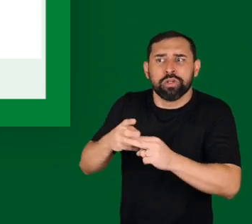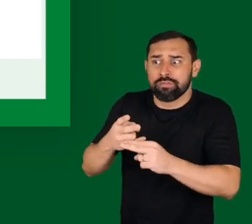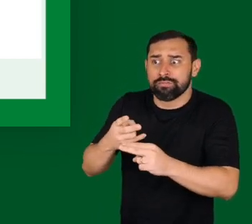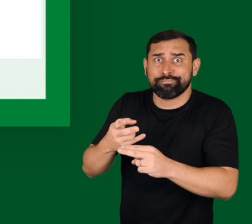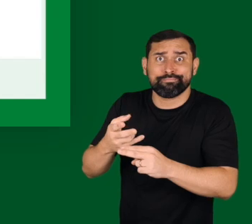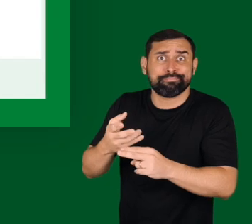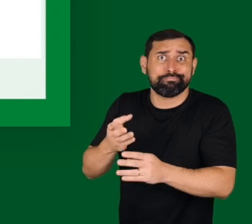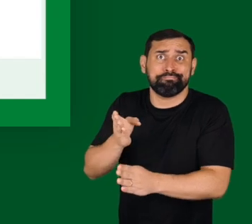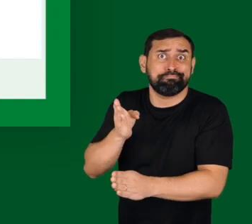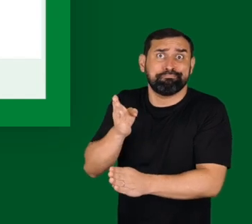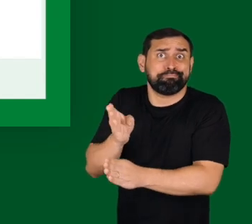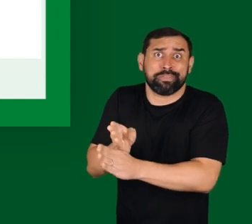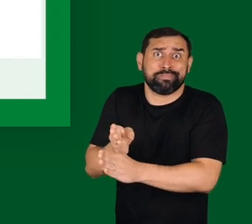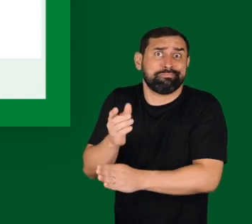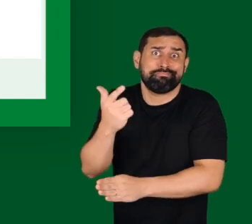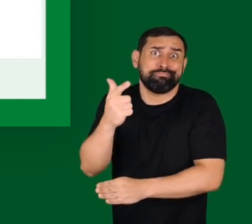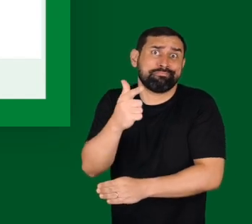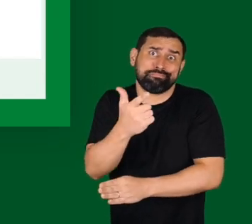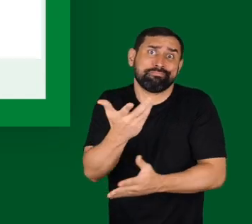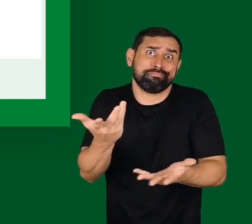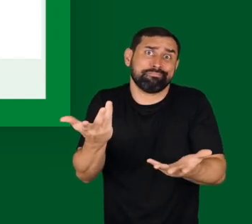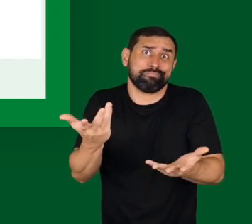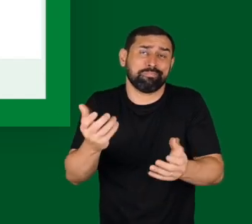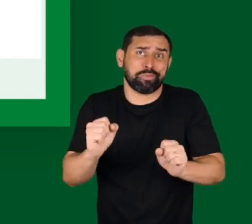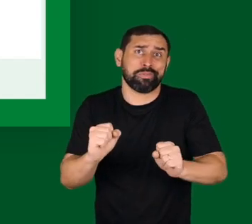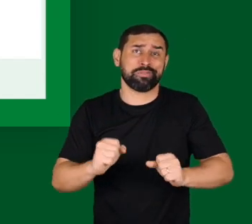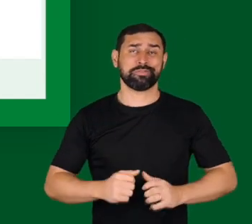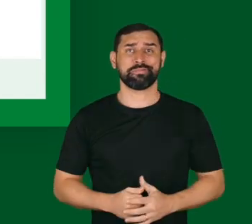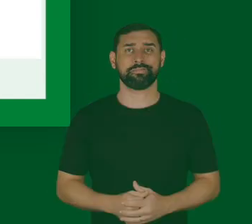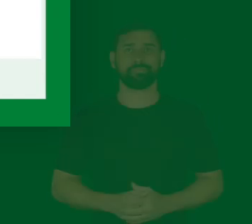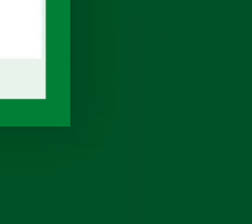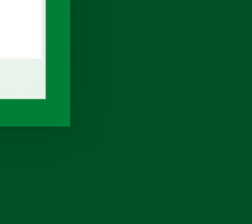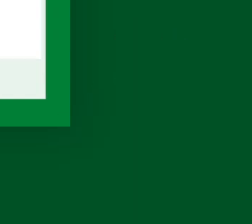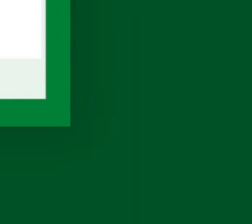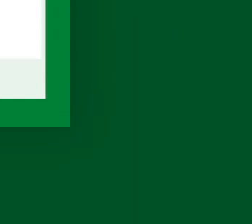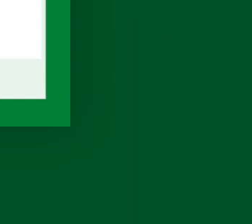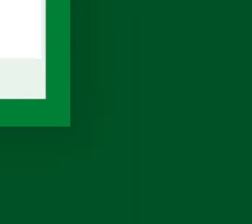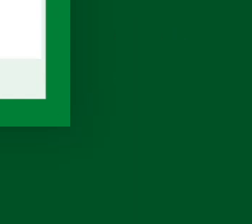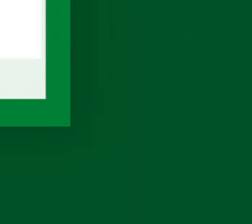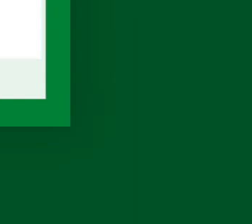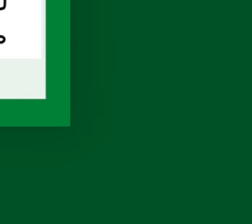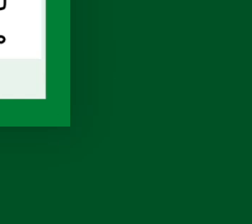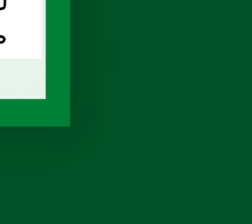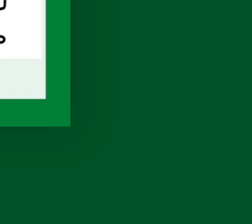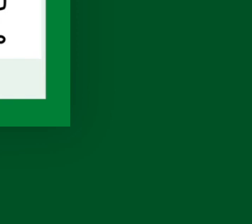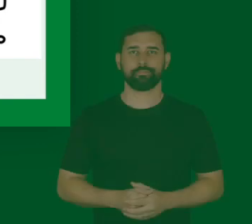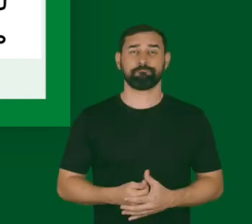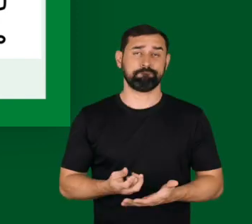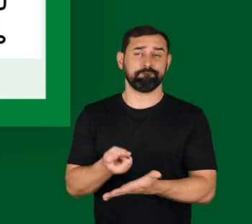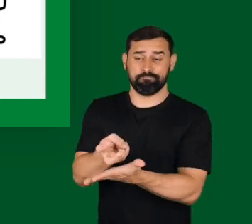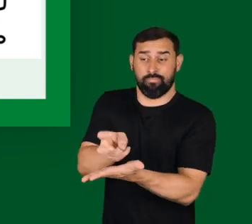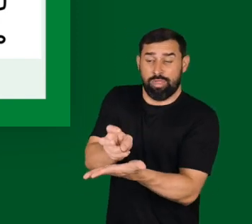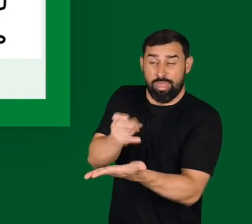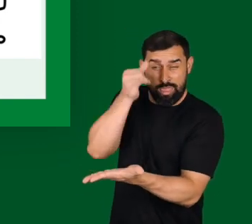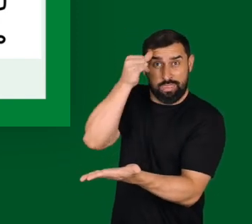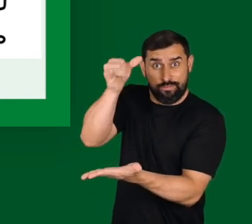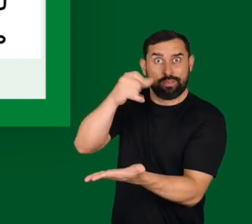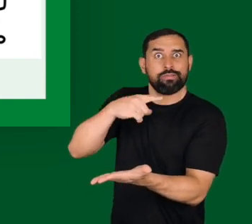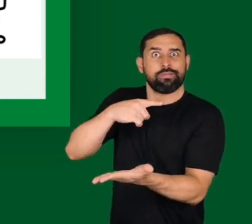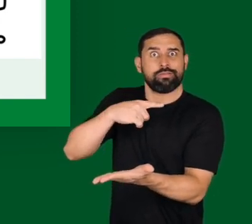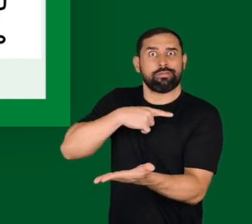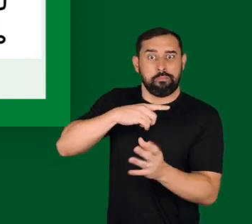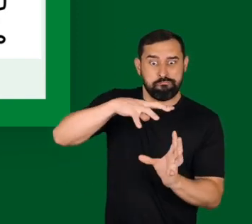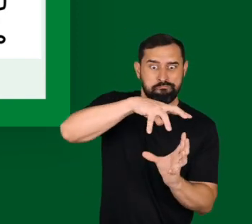às vezes, na infância, ter causas que são consideradas apenas idiopáticas, tá? Então,